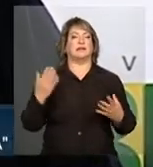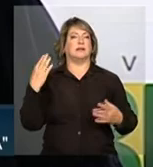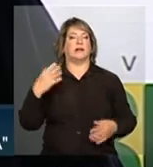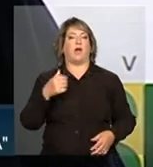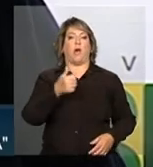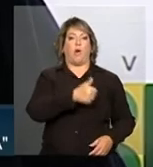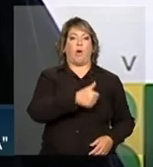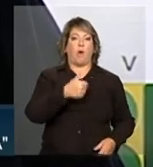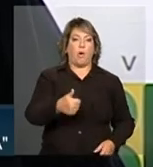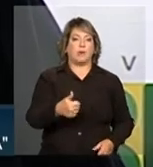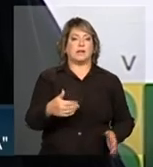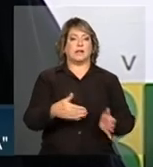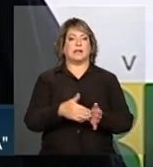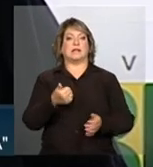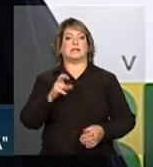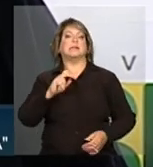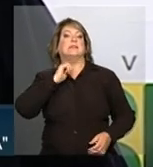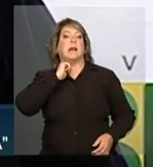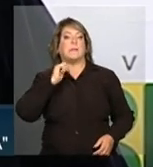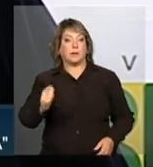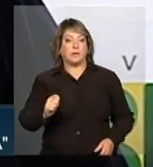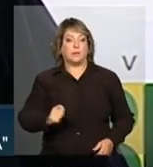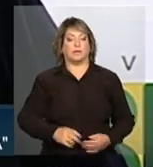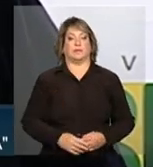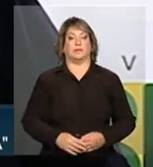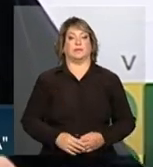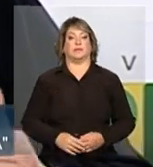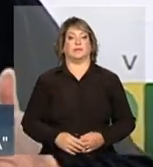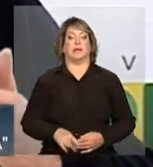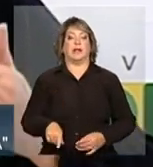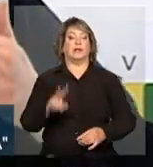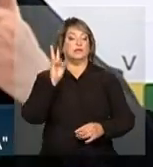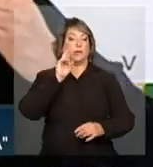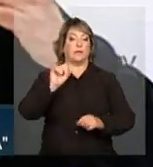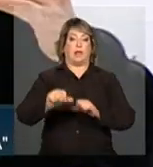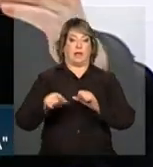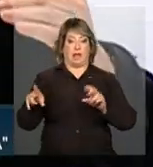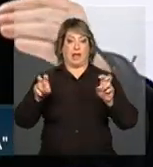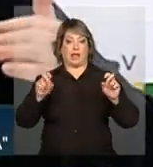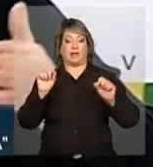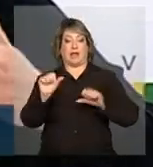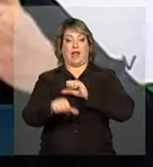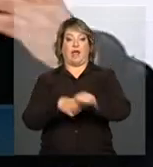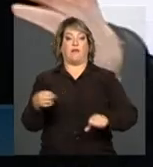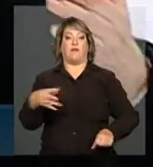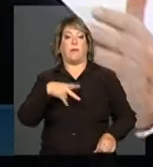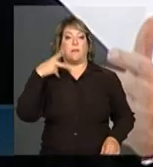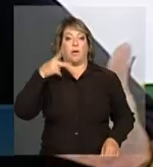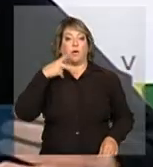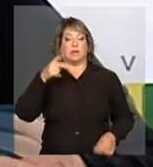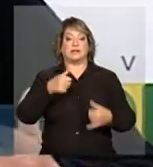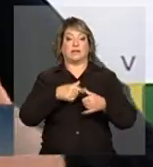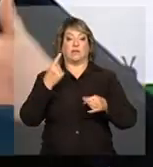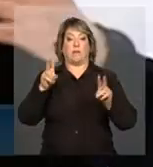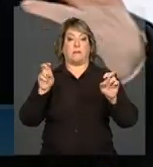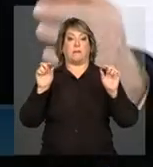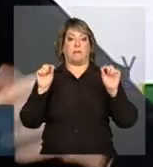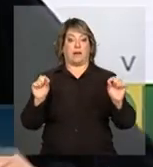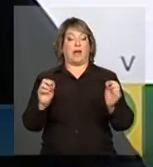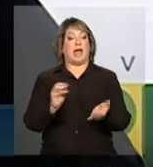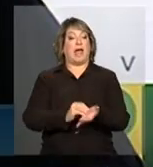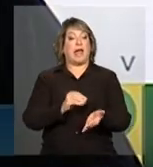Né? A questão da reforma política estava numa pauta, vamos dizer assim, ainda